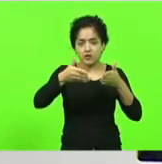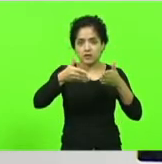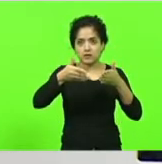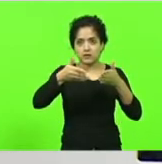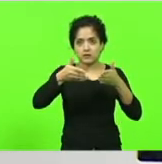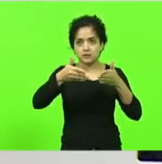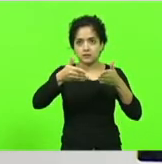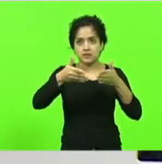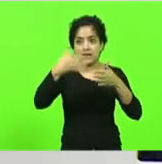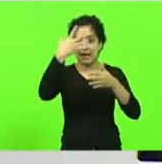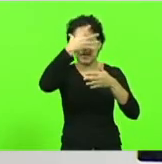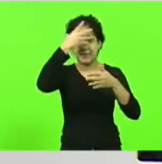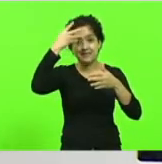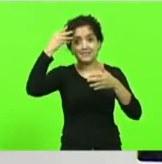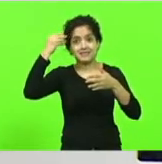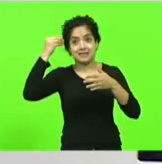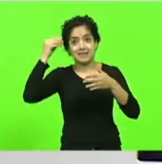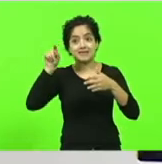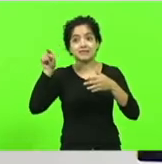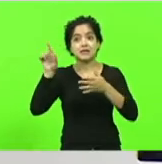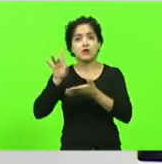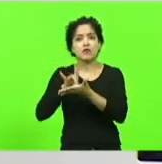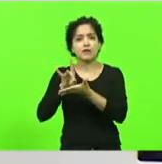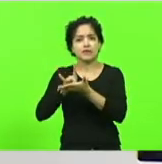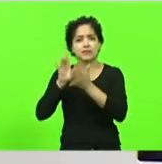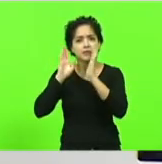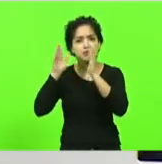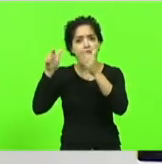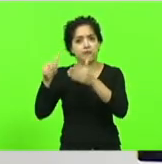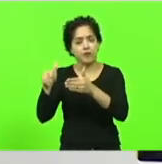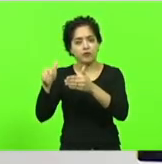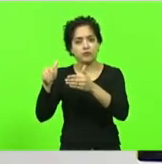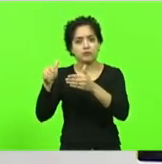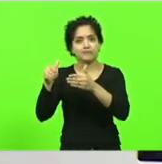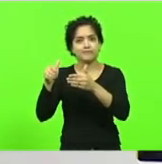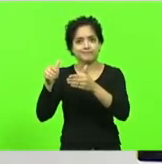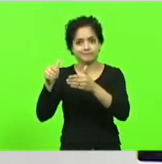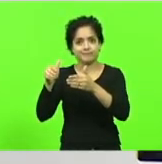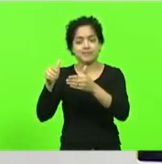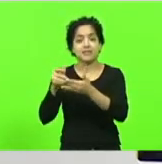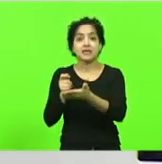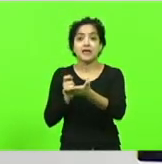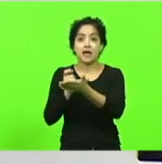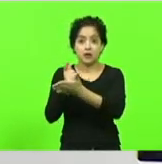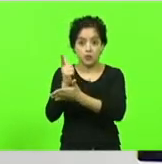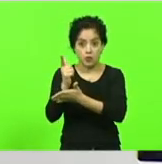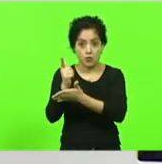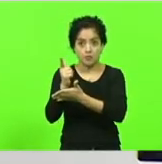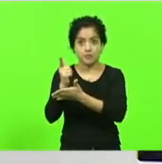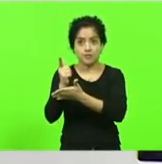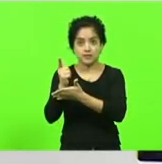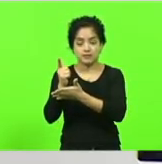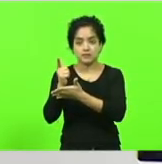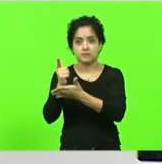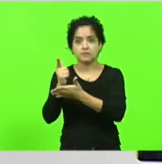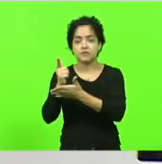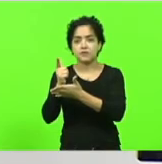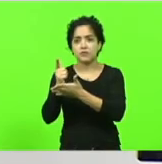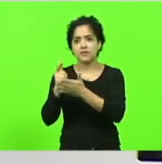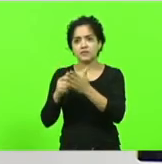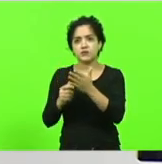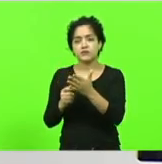esquece o verdadeiro foco, que é a compra de um software